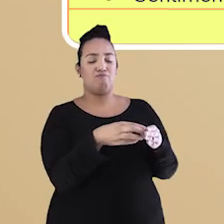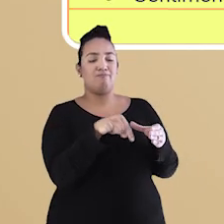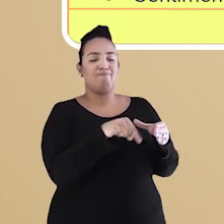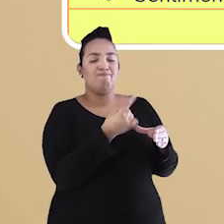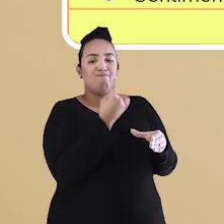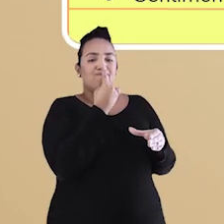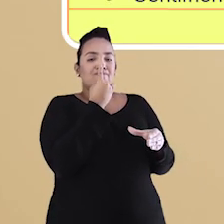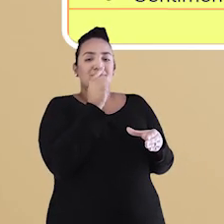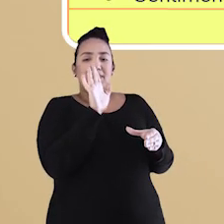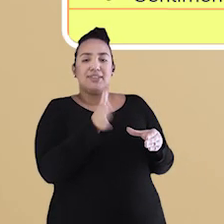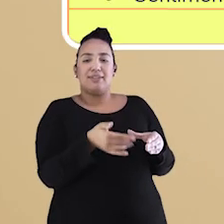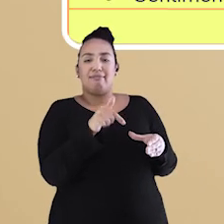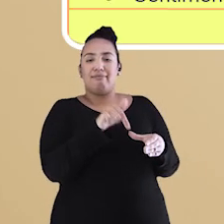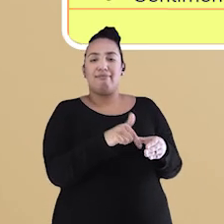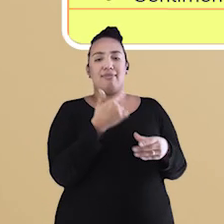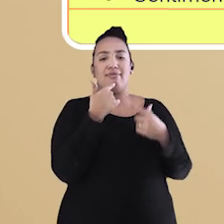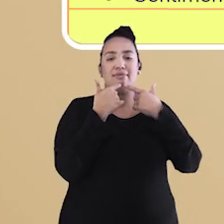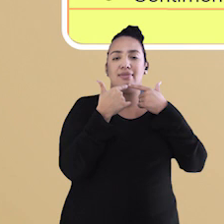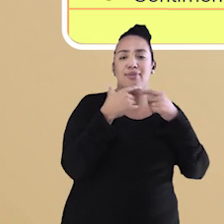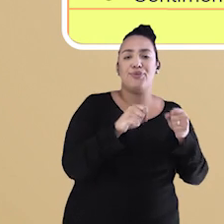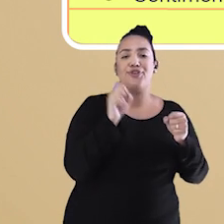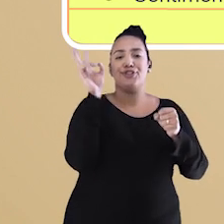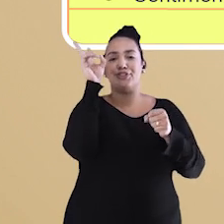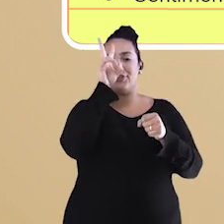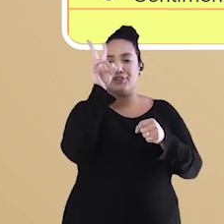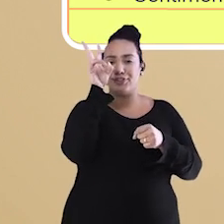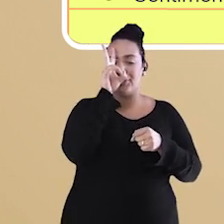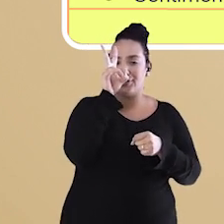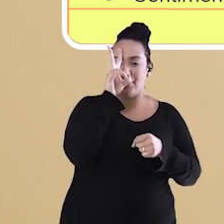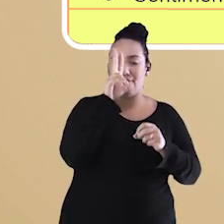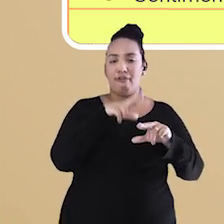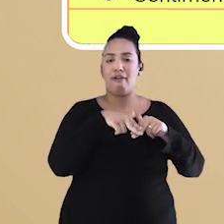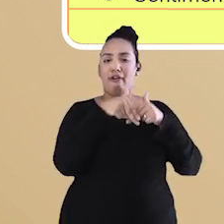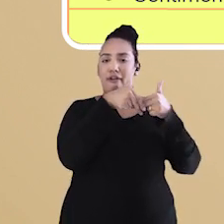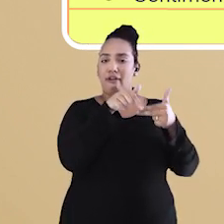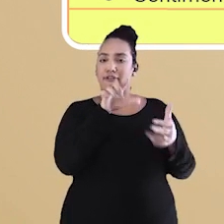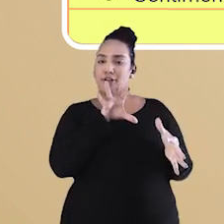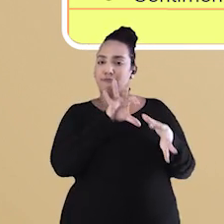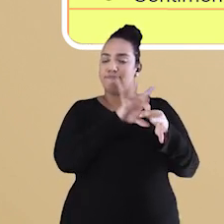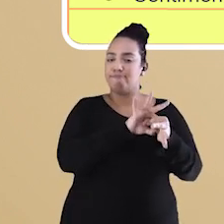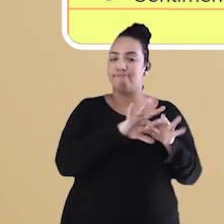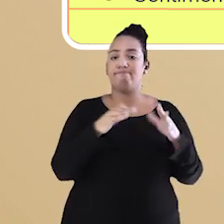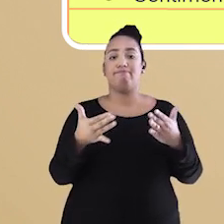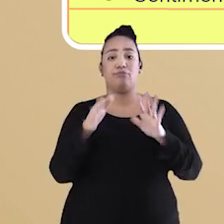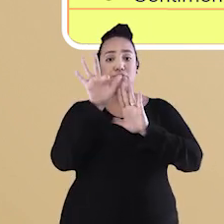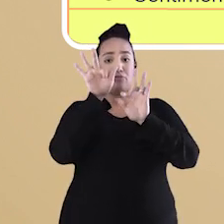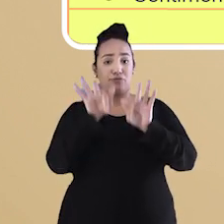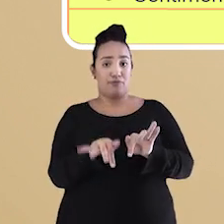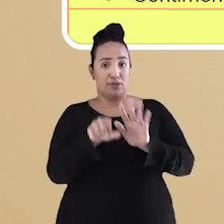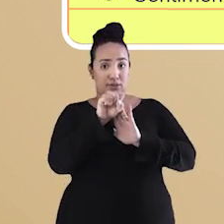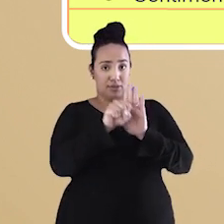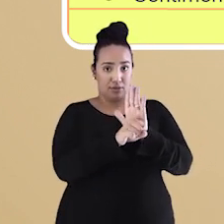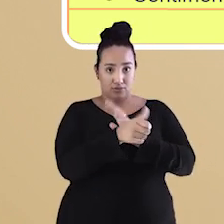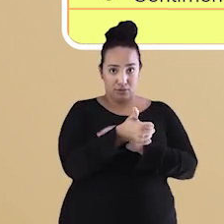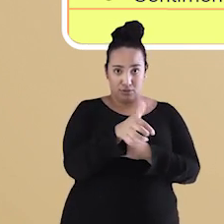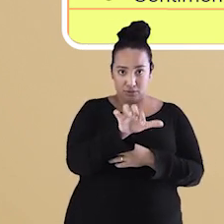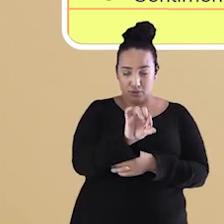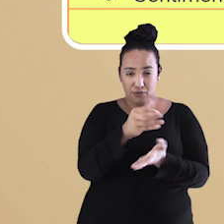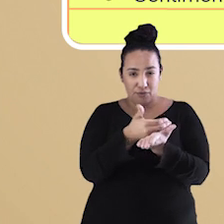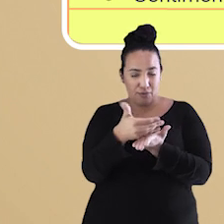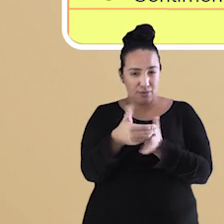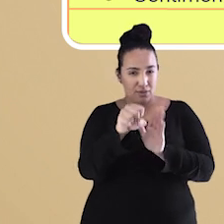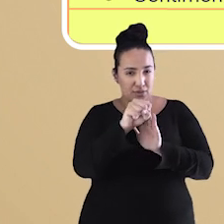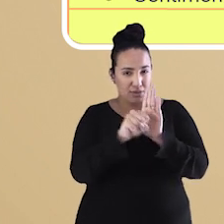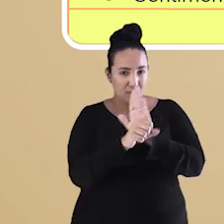através de vínculos raciais, linguísticos ou mesmo históricos. Durante o final do século XIX e o iniciozinho do século